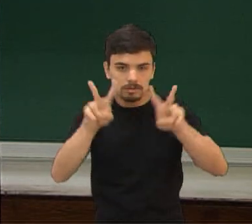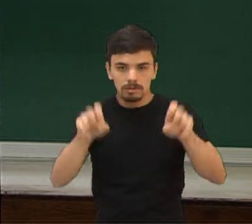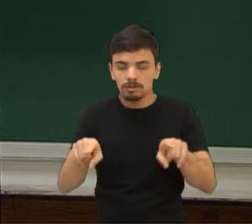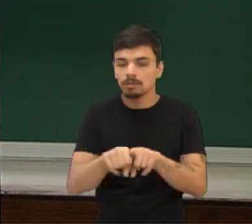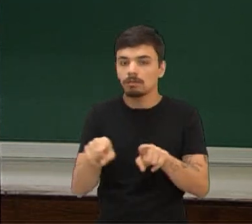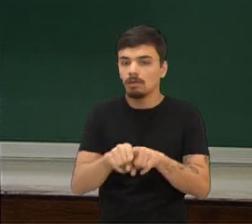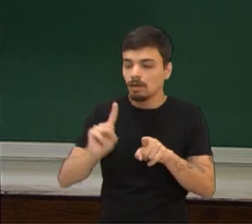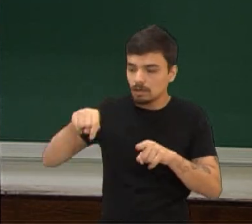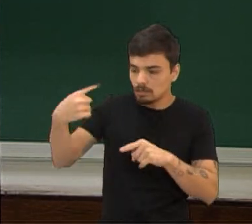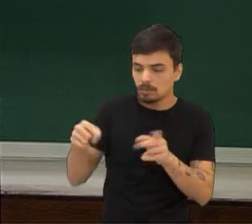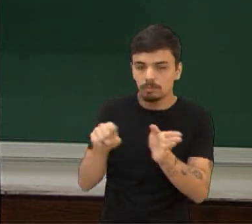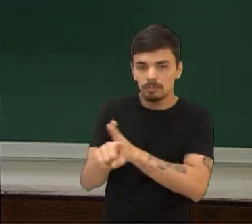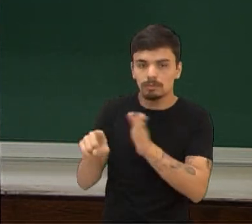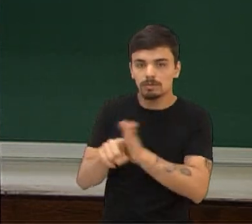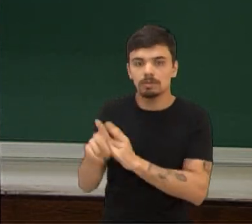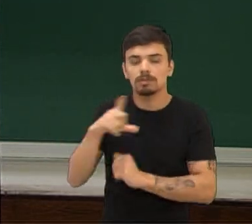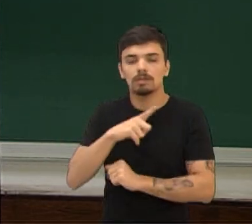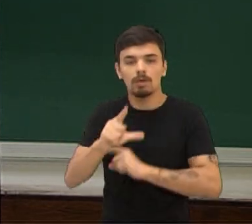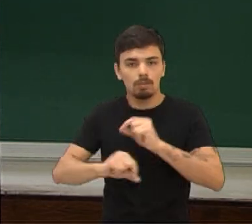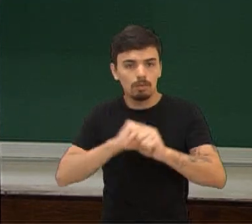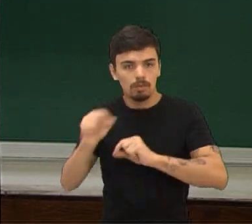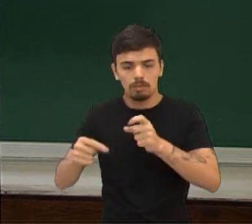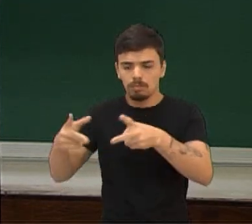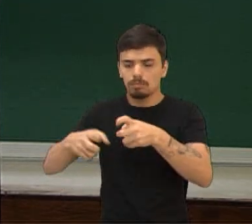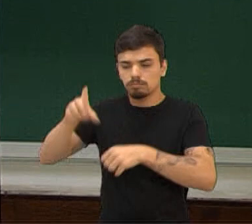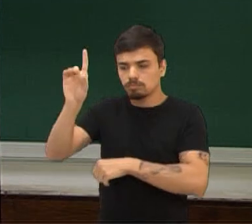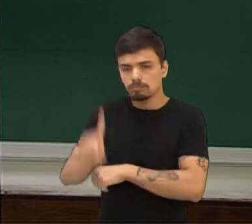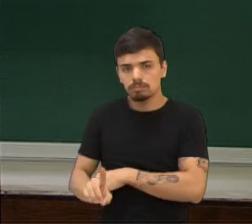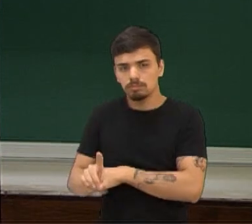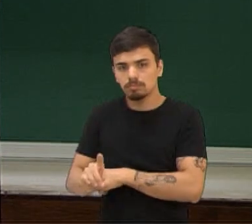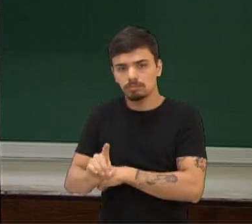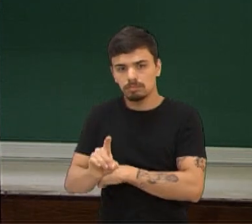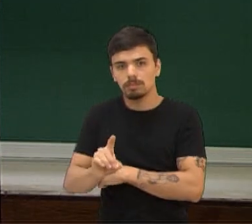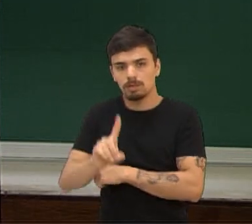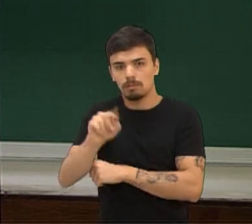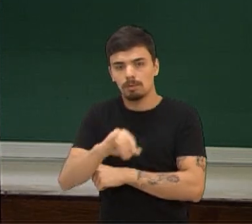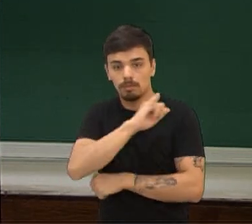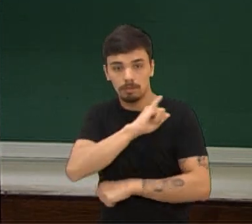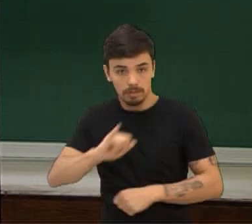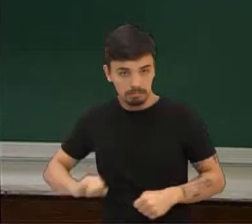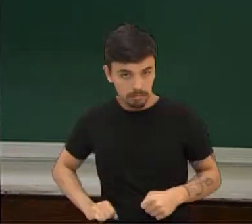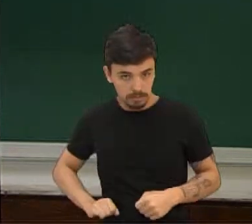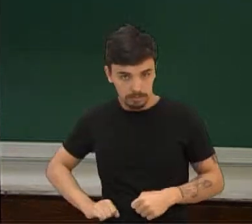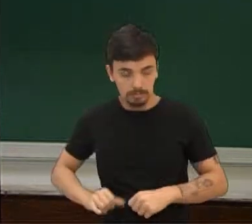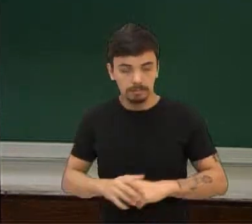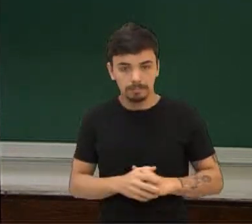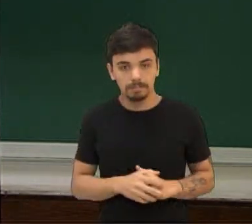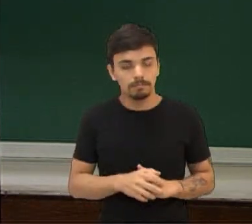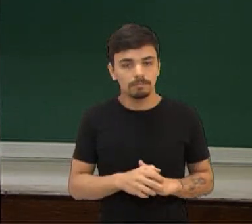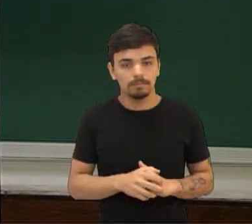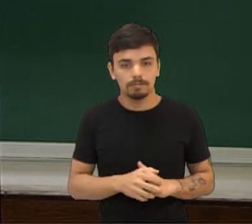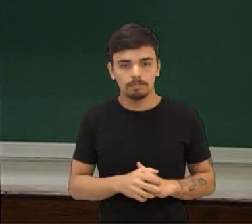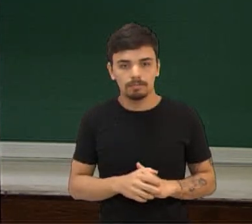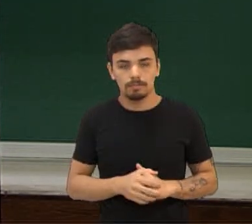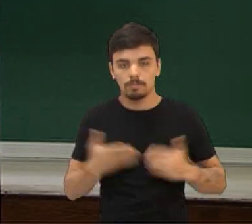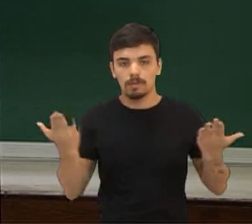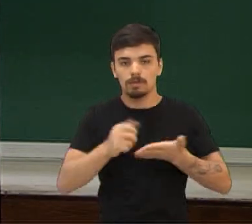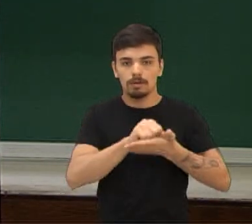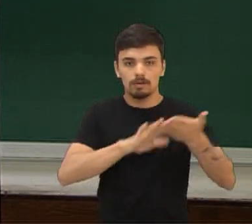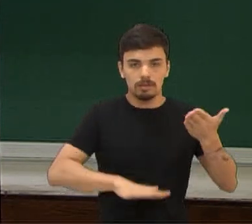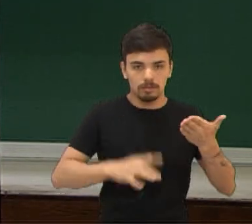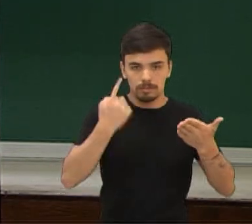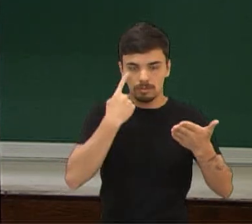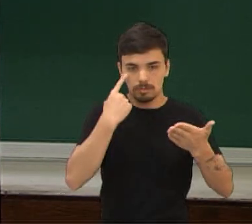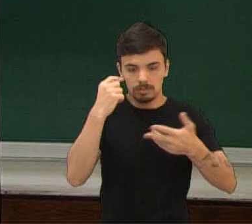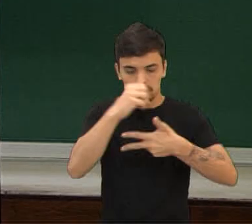que nós vamos fazer, ela aborda a noção de direitos no período histórico do Império. Vejamos lá. Então, atividade Enem de lado